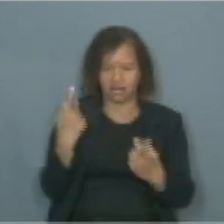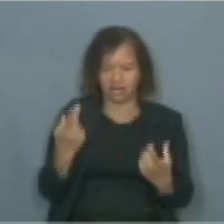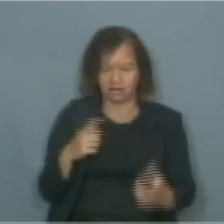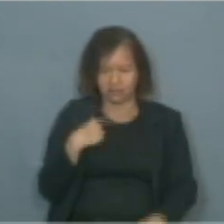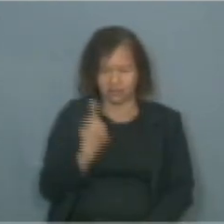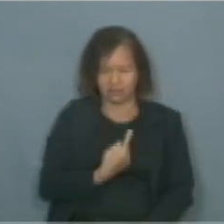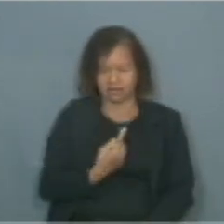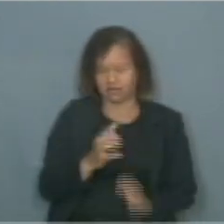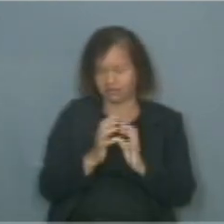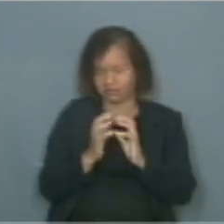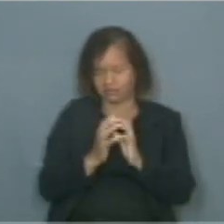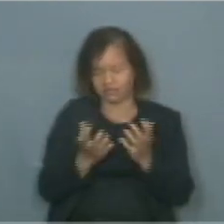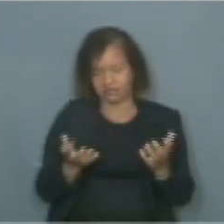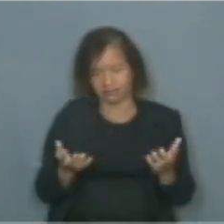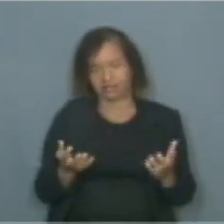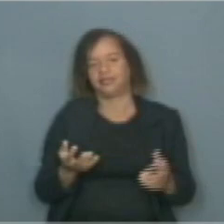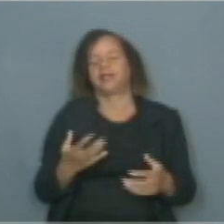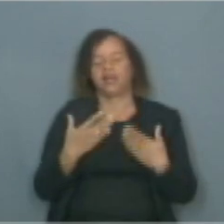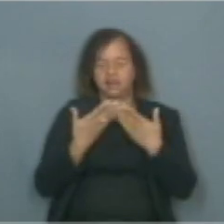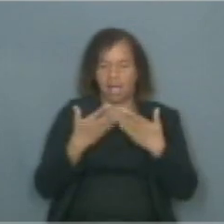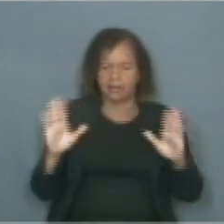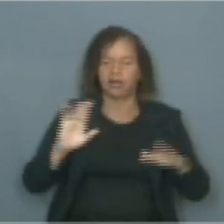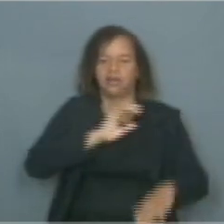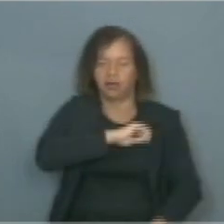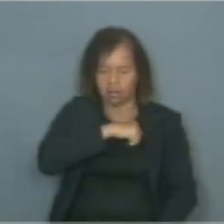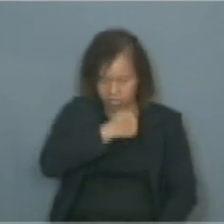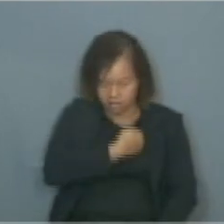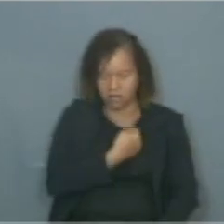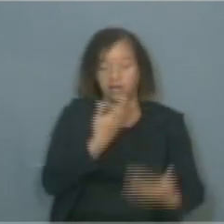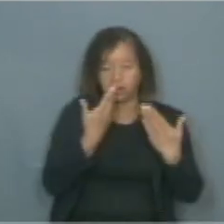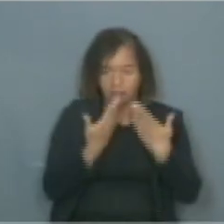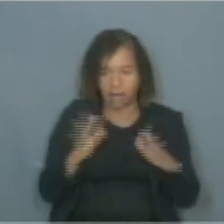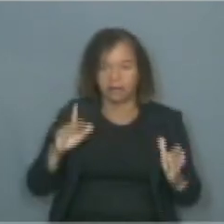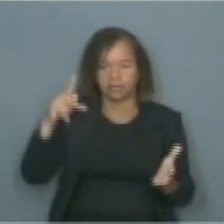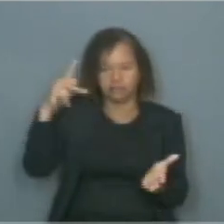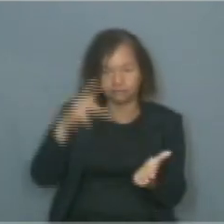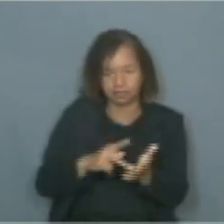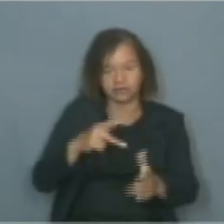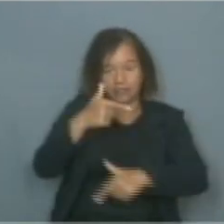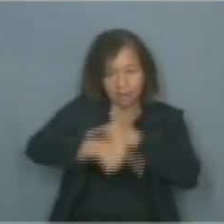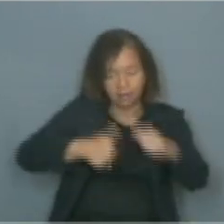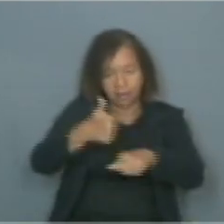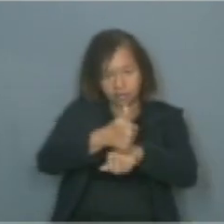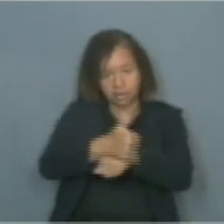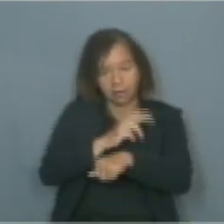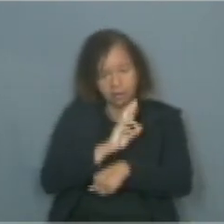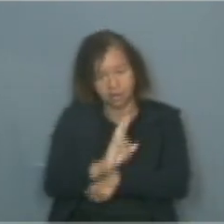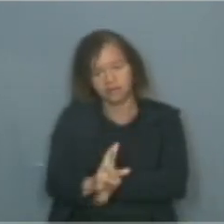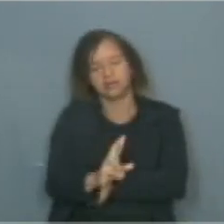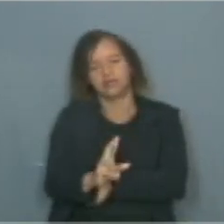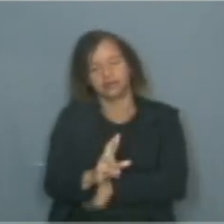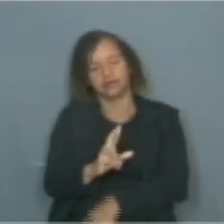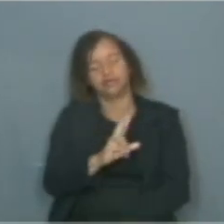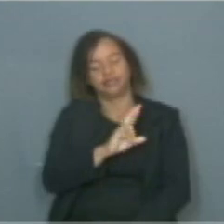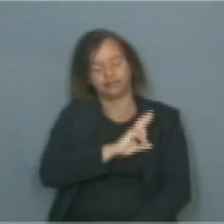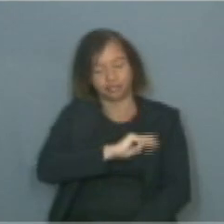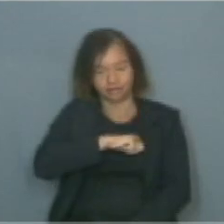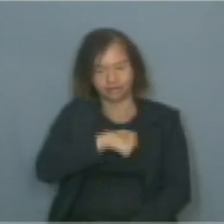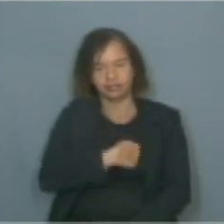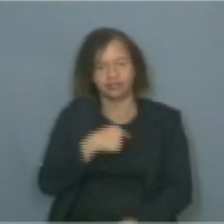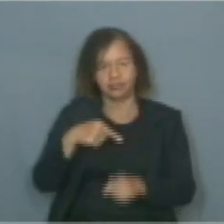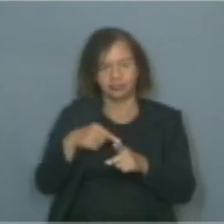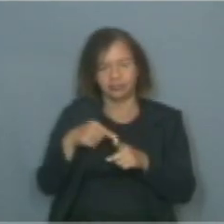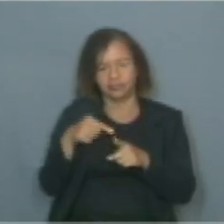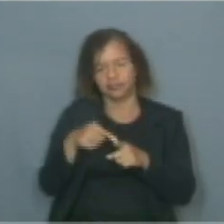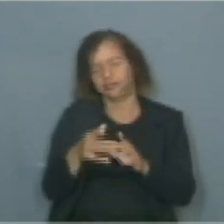então, vou voltar a repetir, tem que se abrir as delegacias, tem que ter efetivo para poder dar a resposta, principalmente a delegacia que está no bairro.